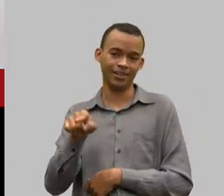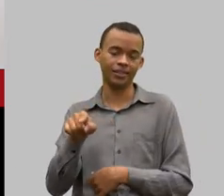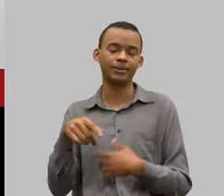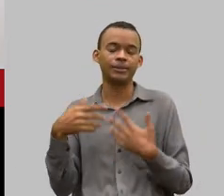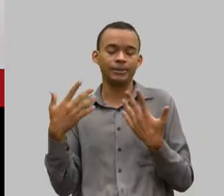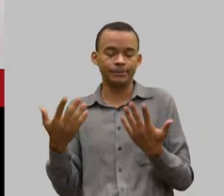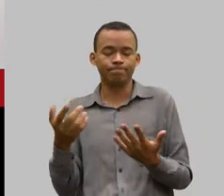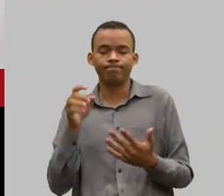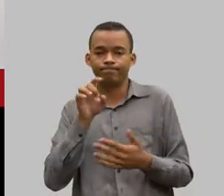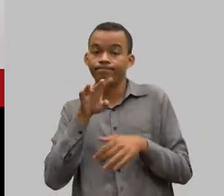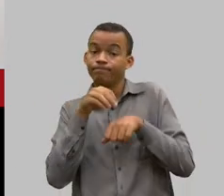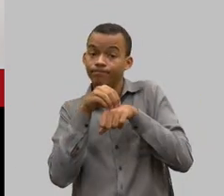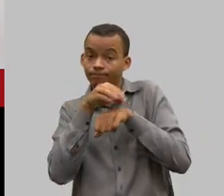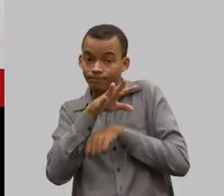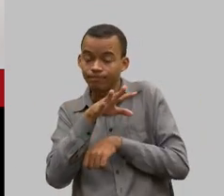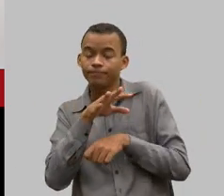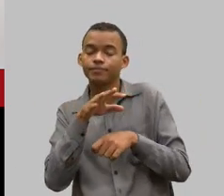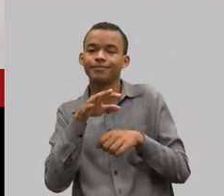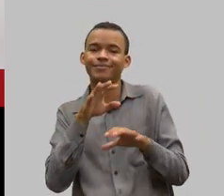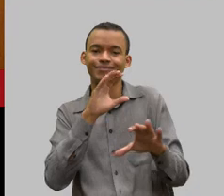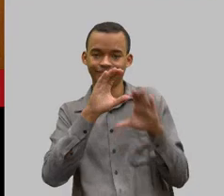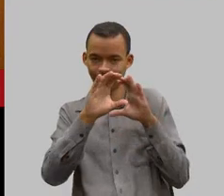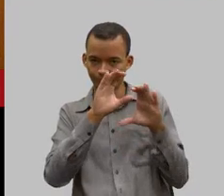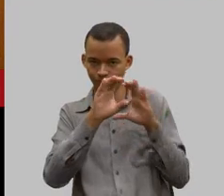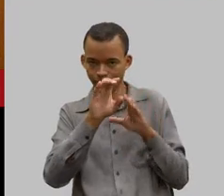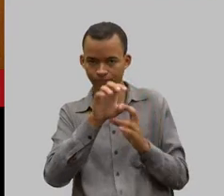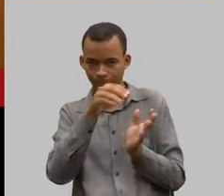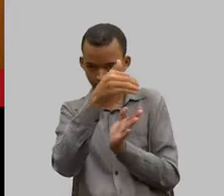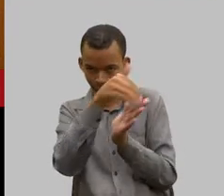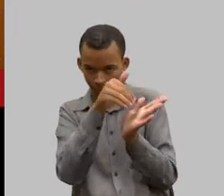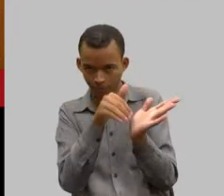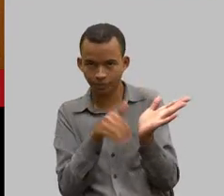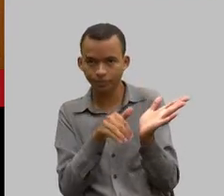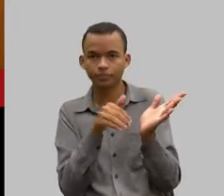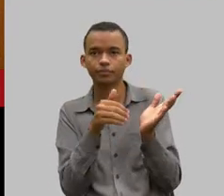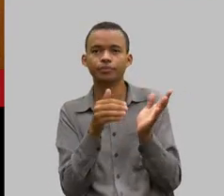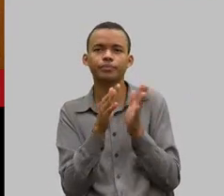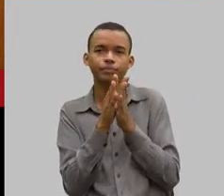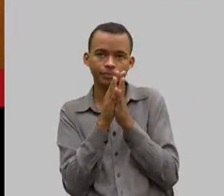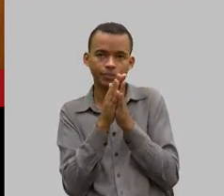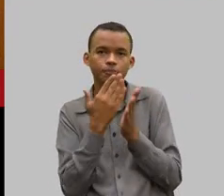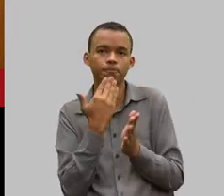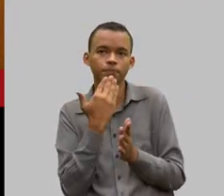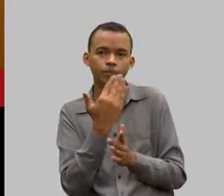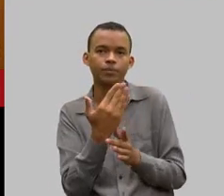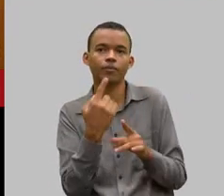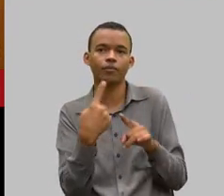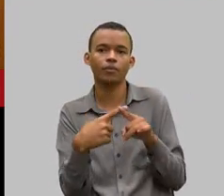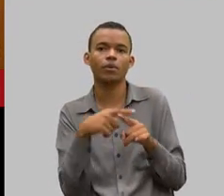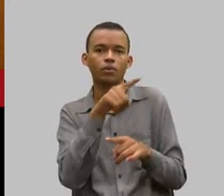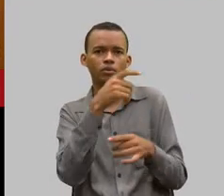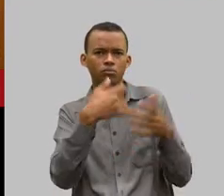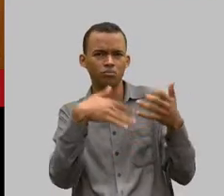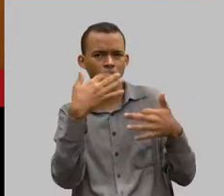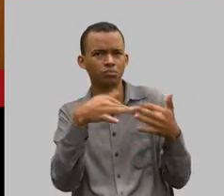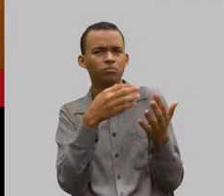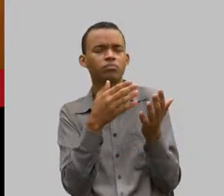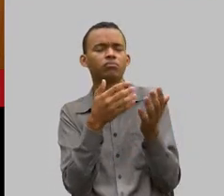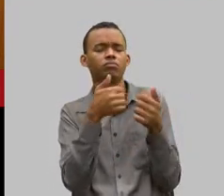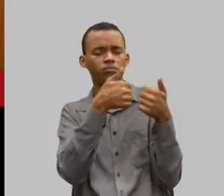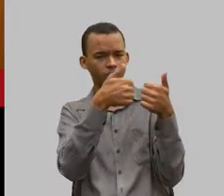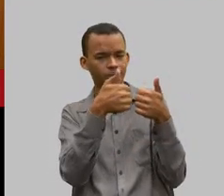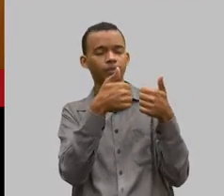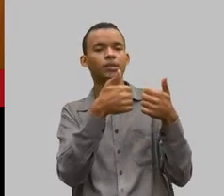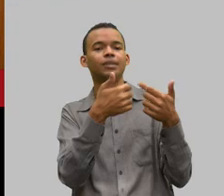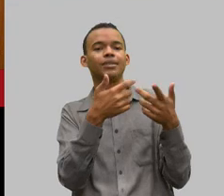sugestão ao nosso secretário de comunicação Bernardo que a gente possa Bernardo porque você é muito foi muito feliz no que disse da dos